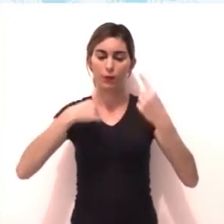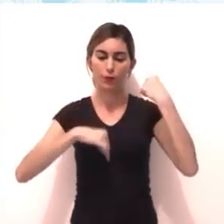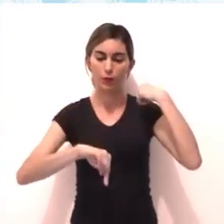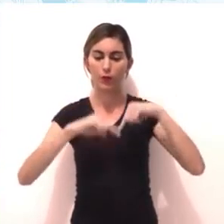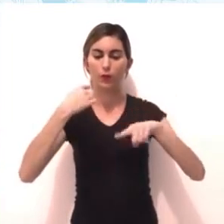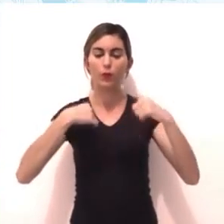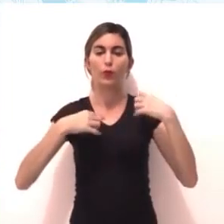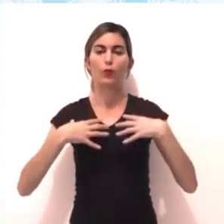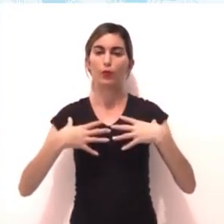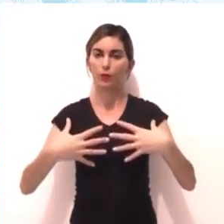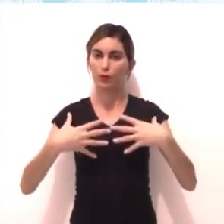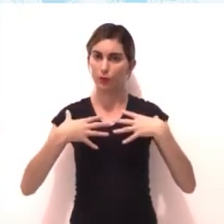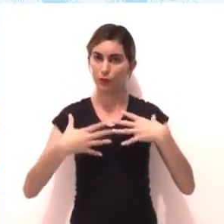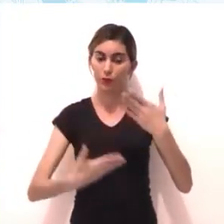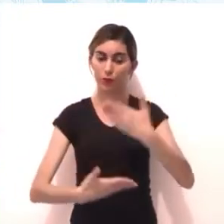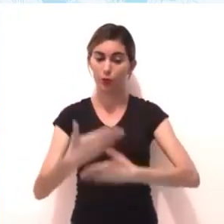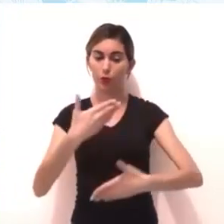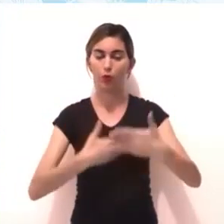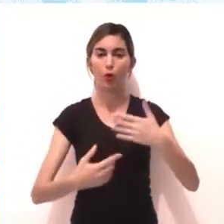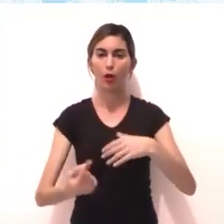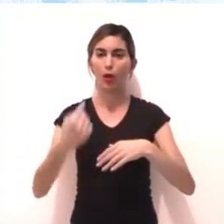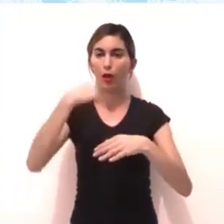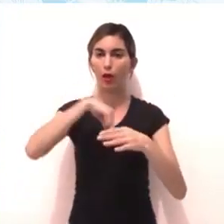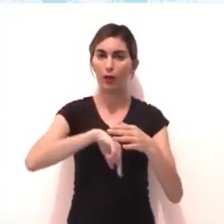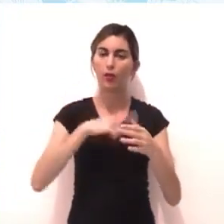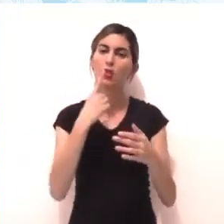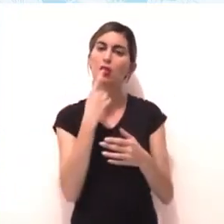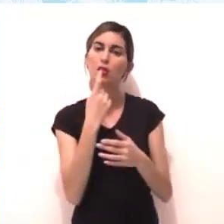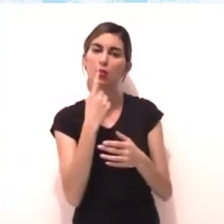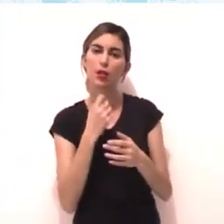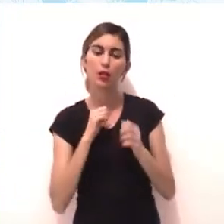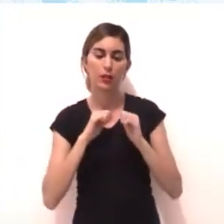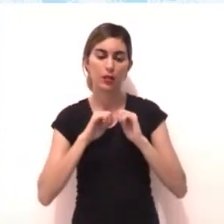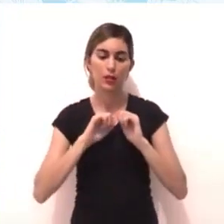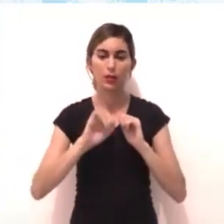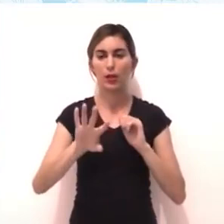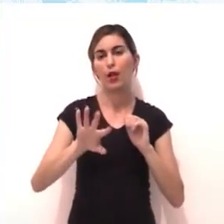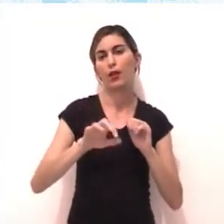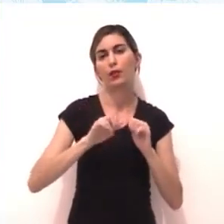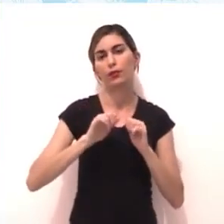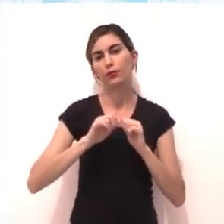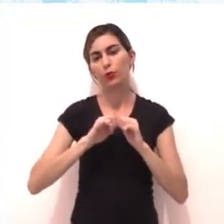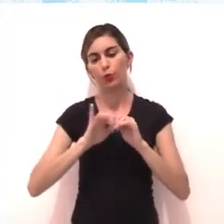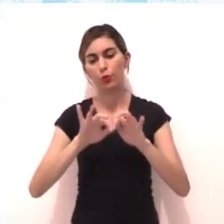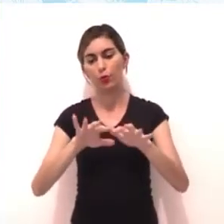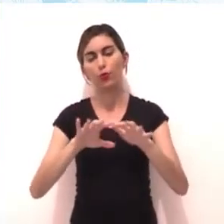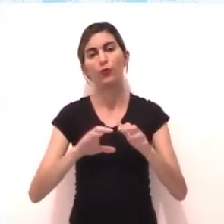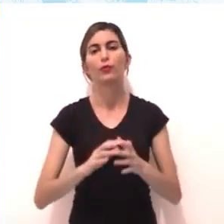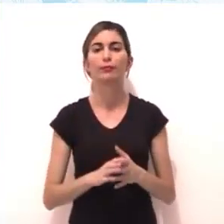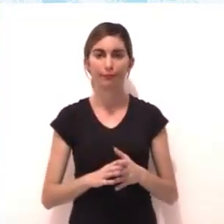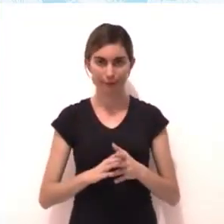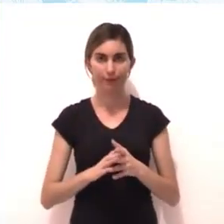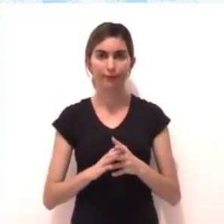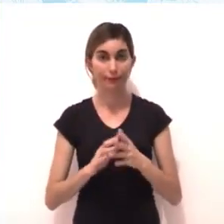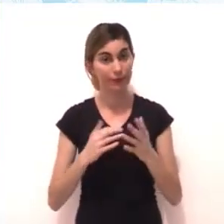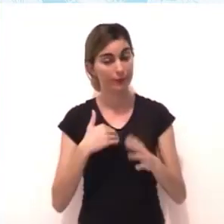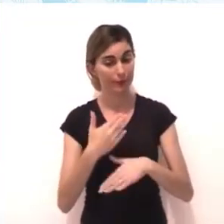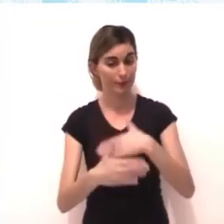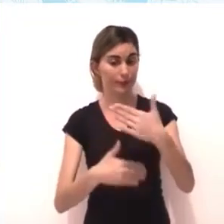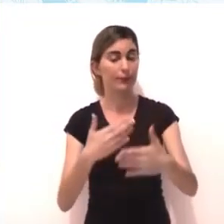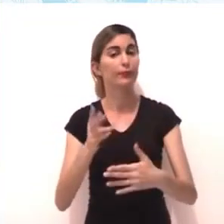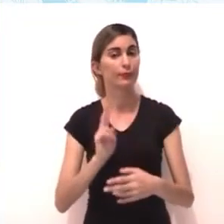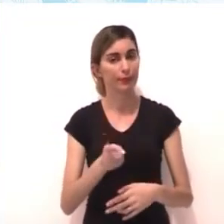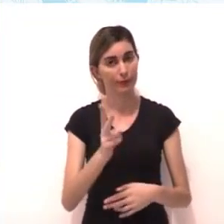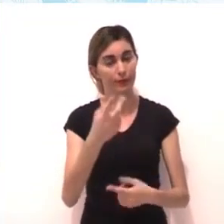gases. Entra oxigênio no sangue e sai gás carbônico. E aí esse processo continua, tá,